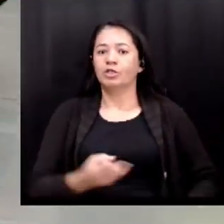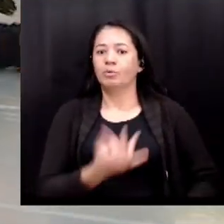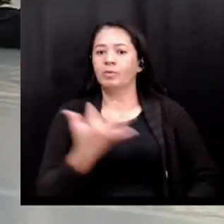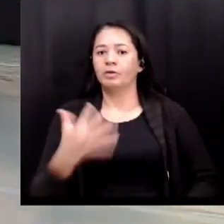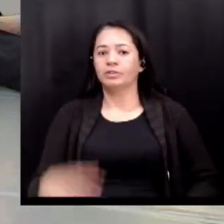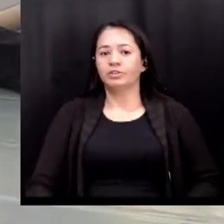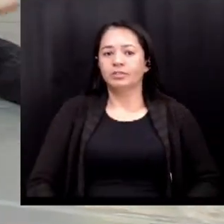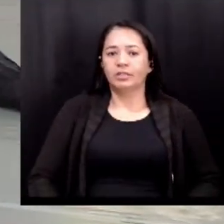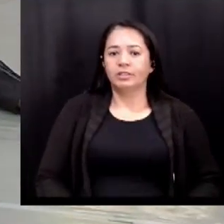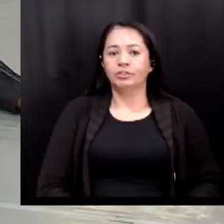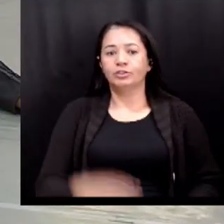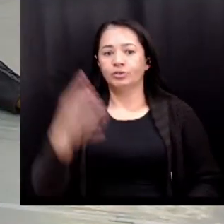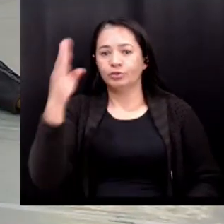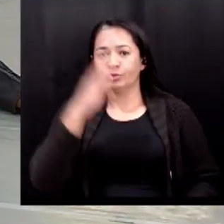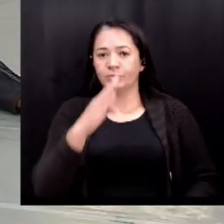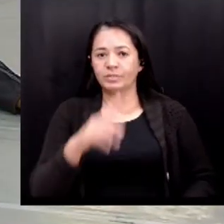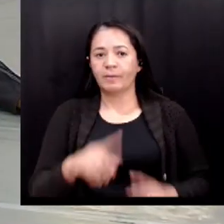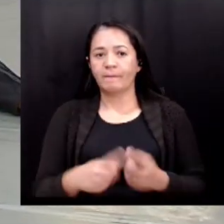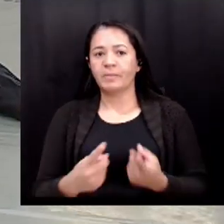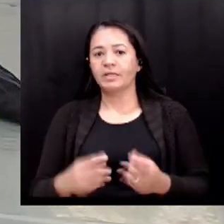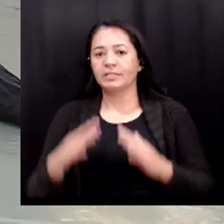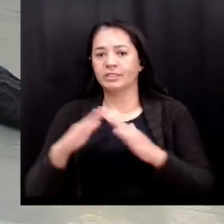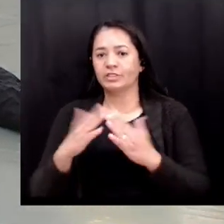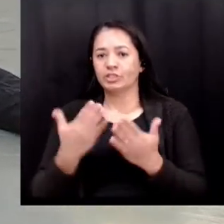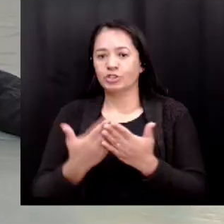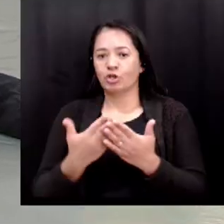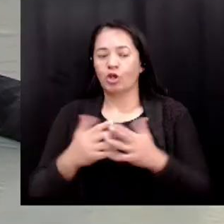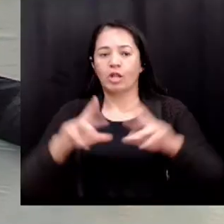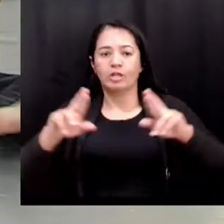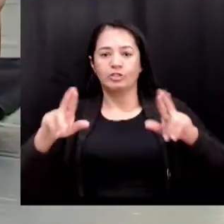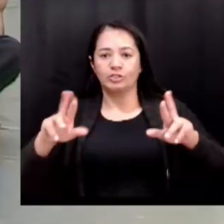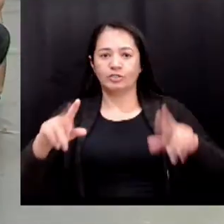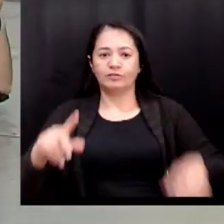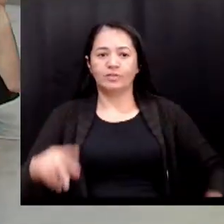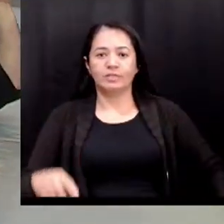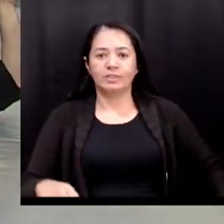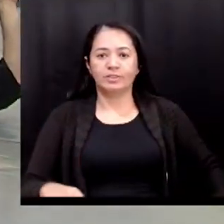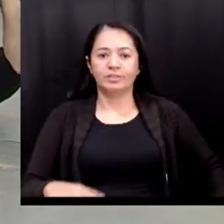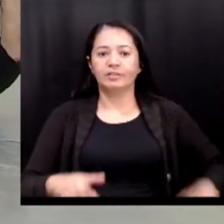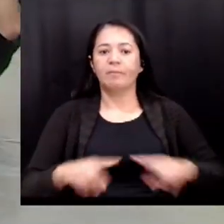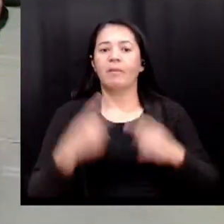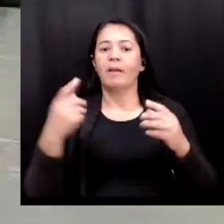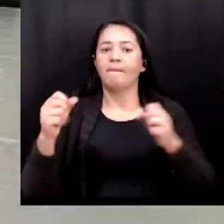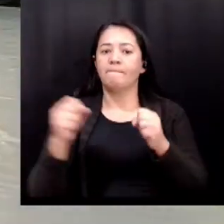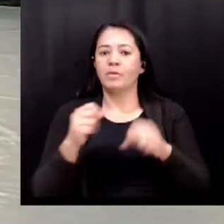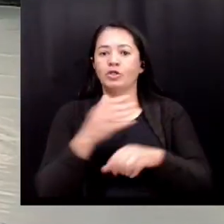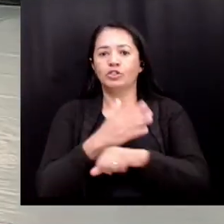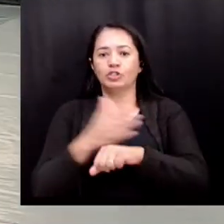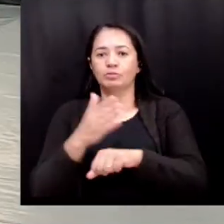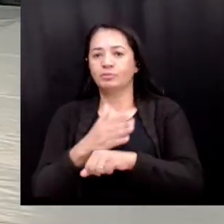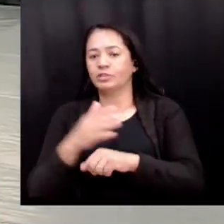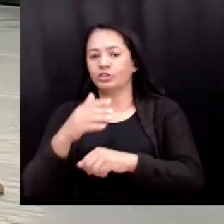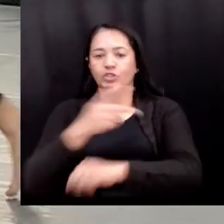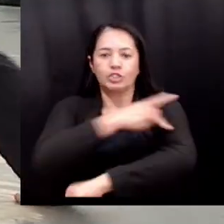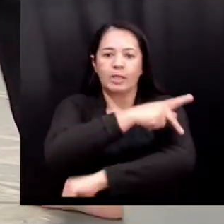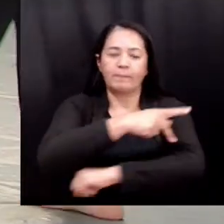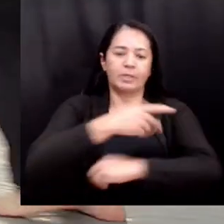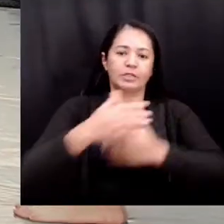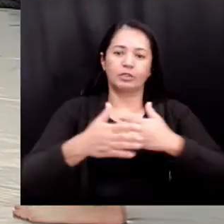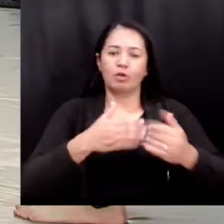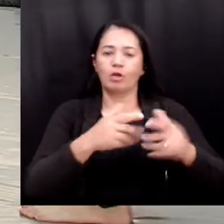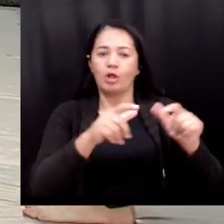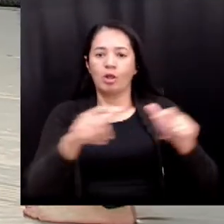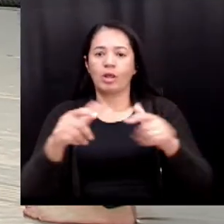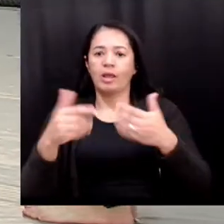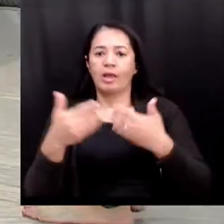mas são escolas distintas. Mas ele também pode ser praticado em parques ou em qualquer outro lugar aberto, que aí são os